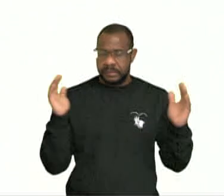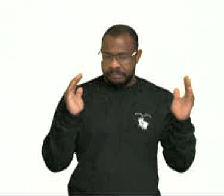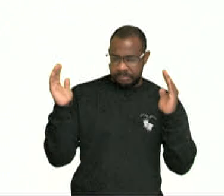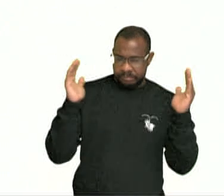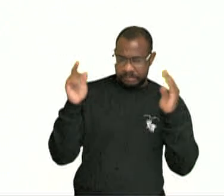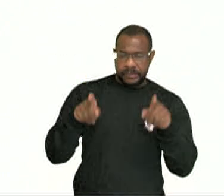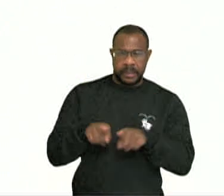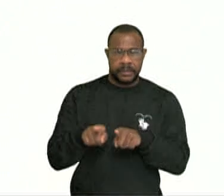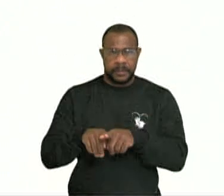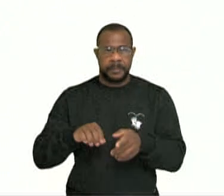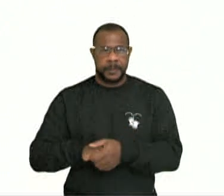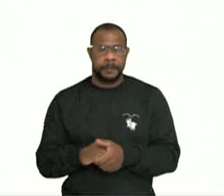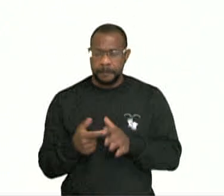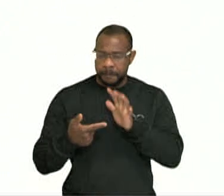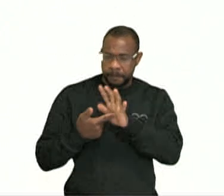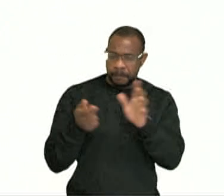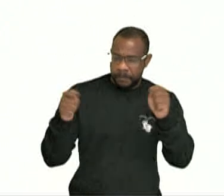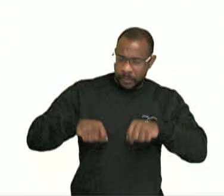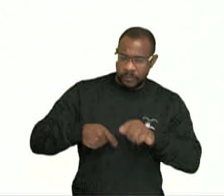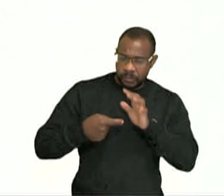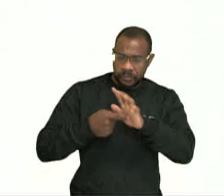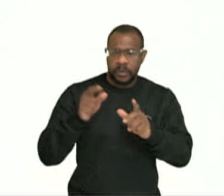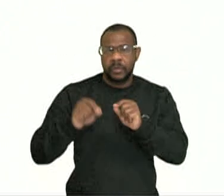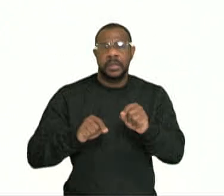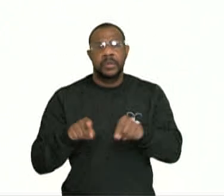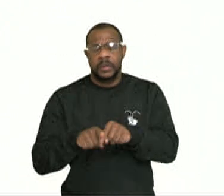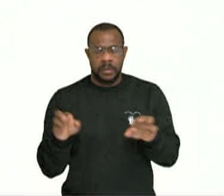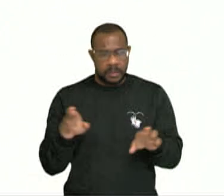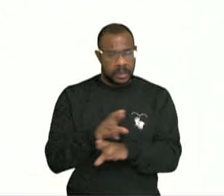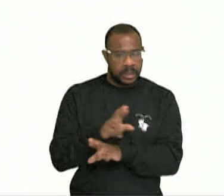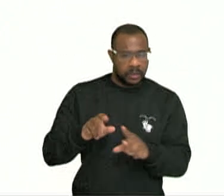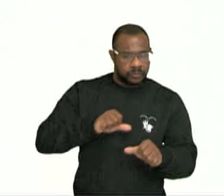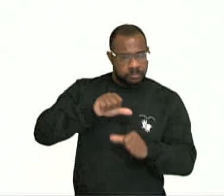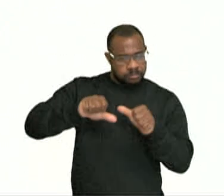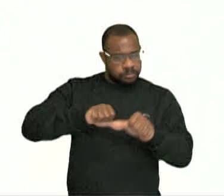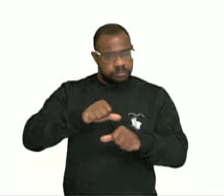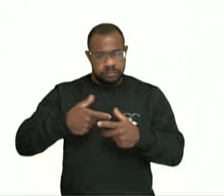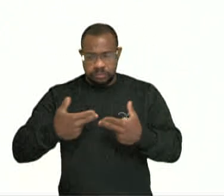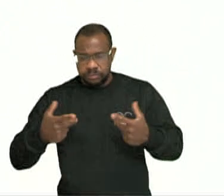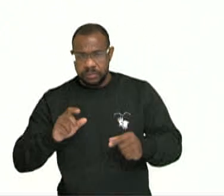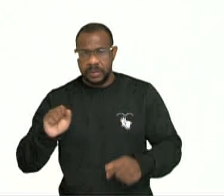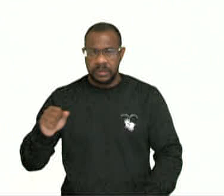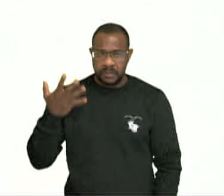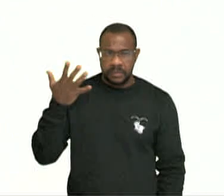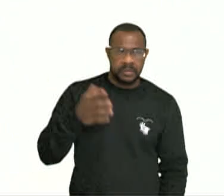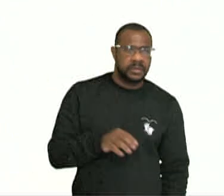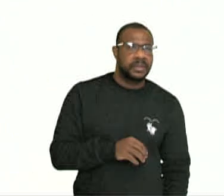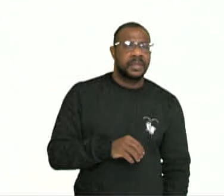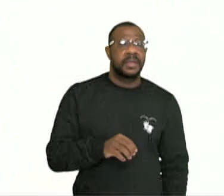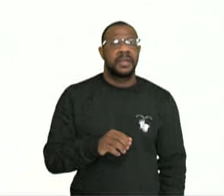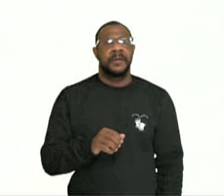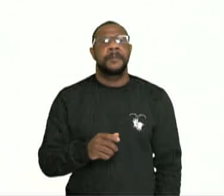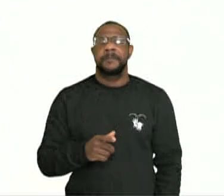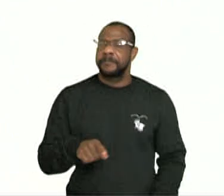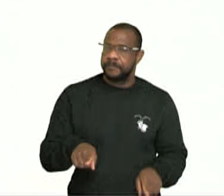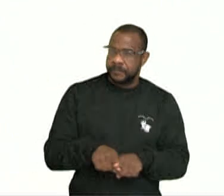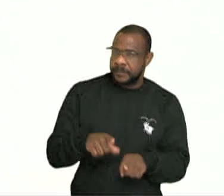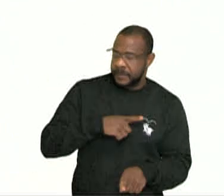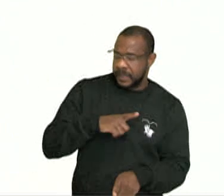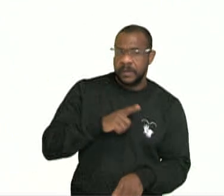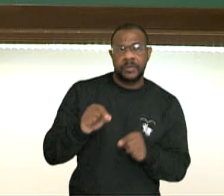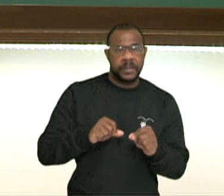operadores destacados, mas que podem indicar, inclusive, uma relação de alternância, quando isso e aquilo, eu não tinha pensado na alternância, né? Tem